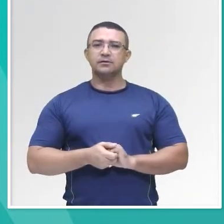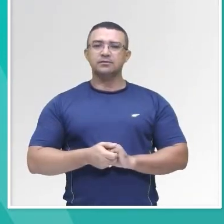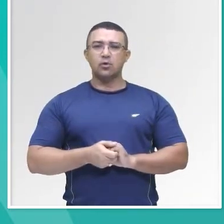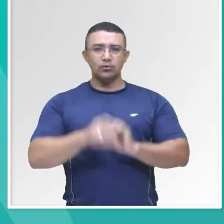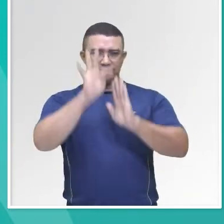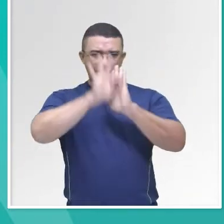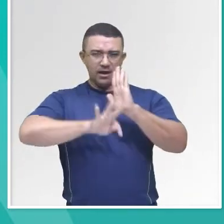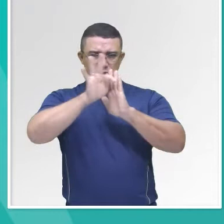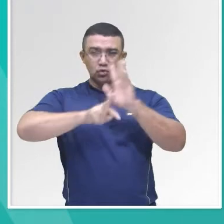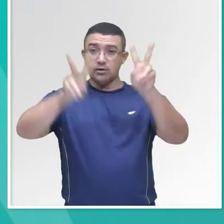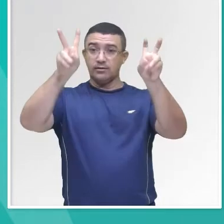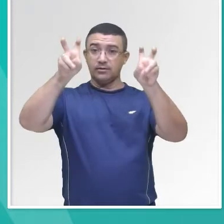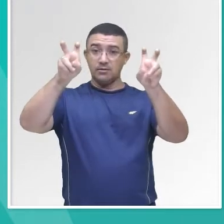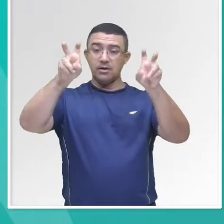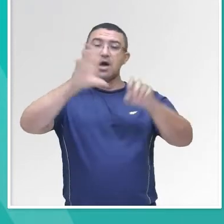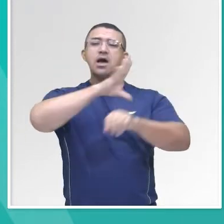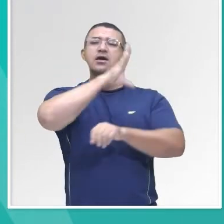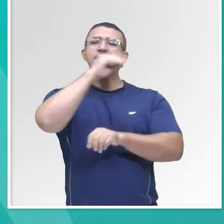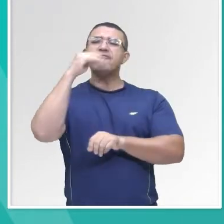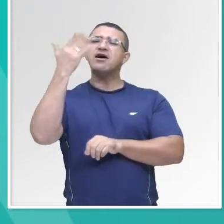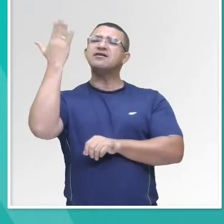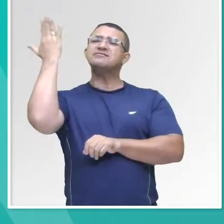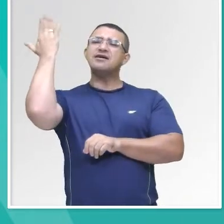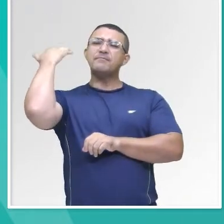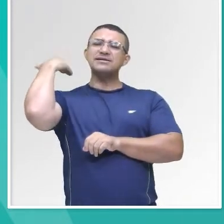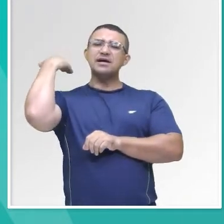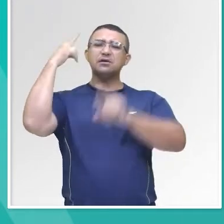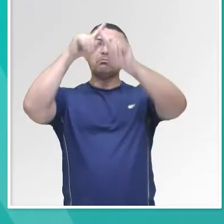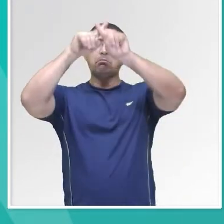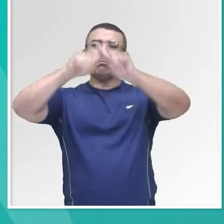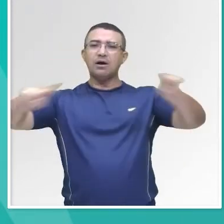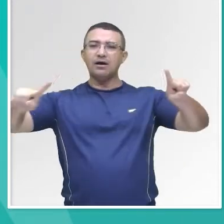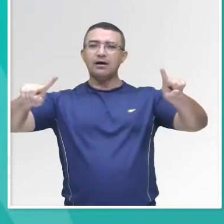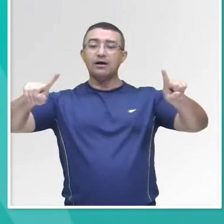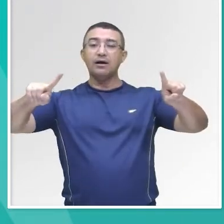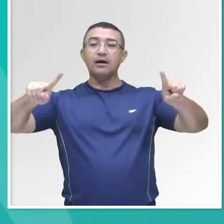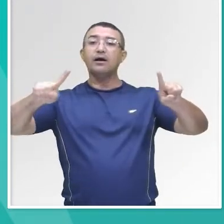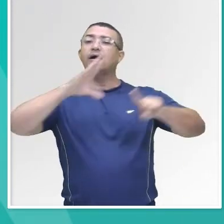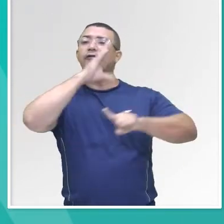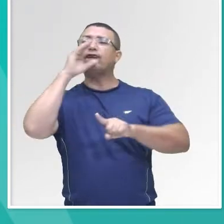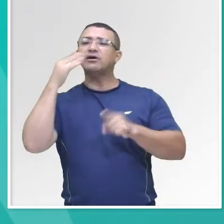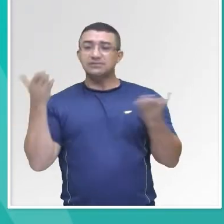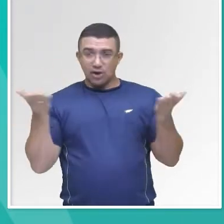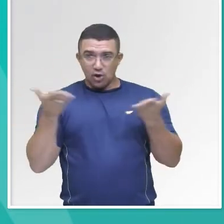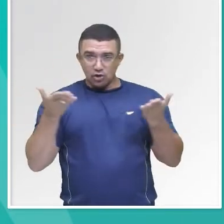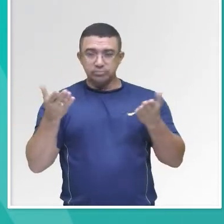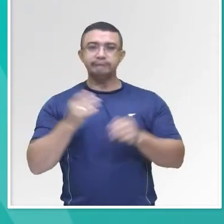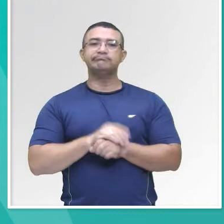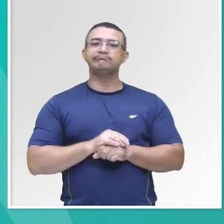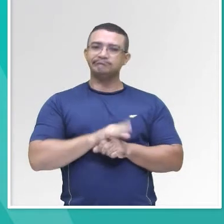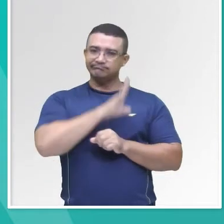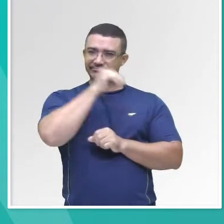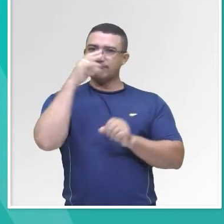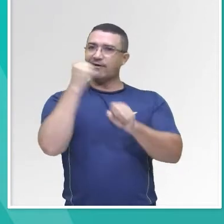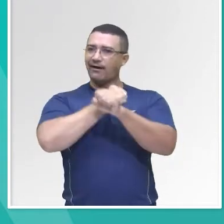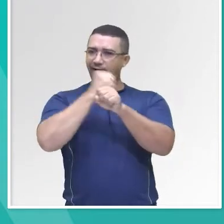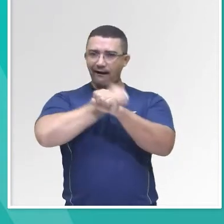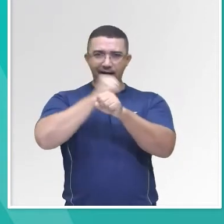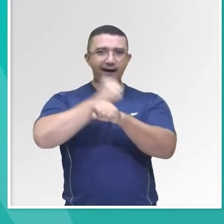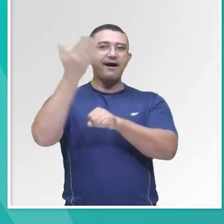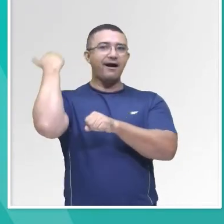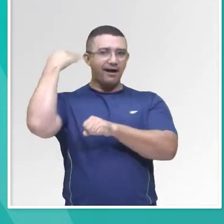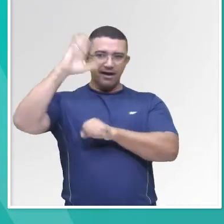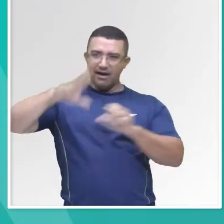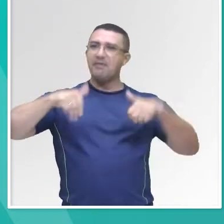que traz aí a infância de antigamente e a infância de hoje. A infância de alguns anos atrás era bem melhor